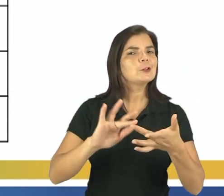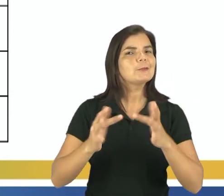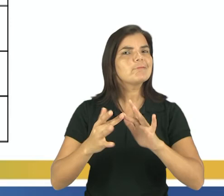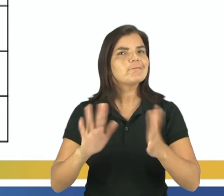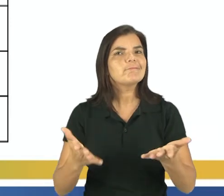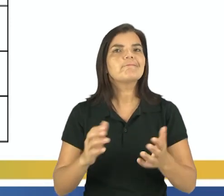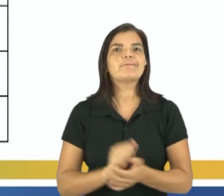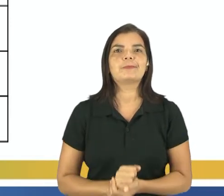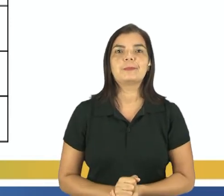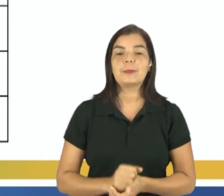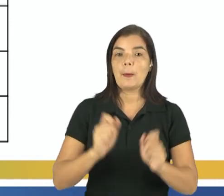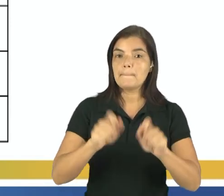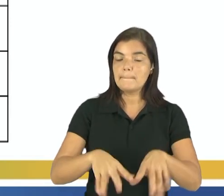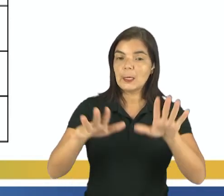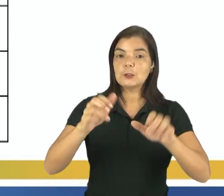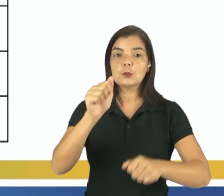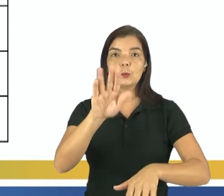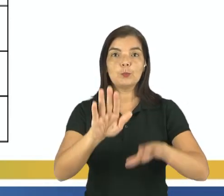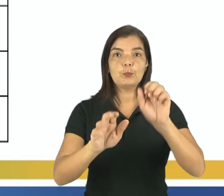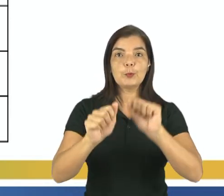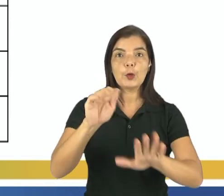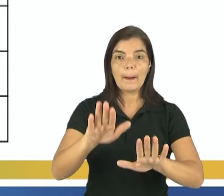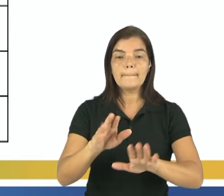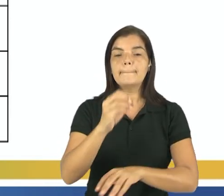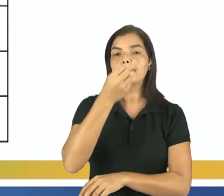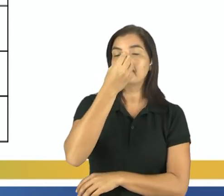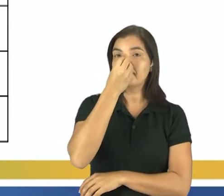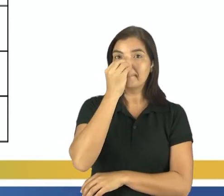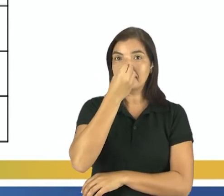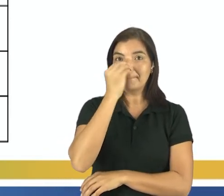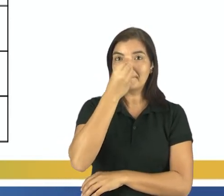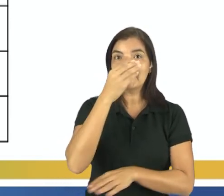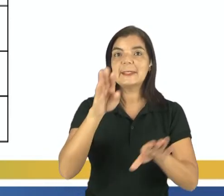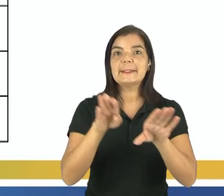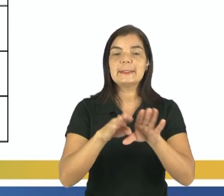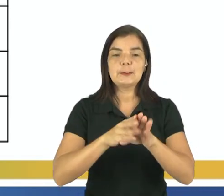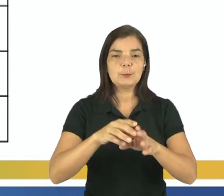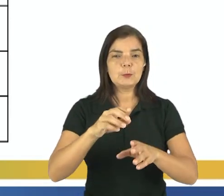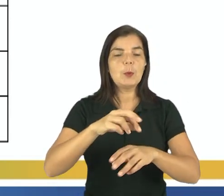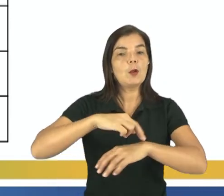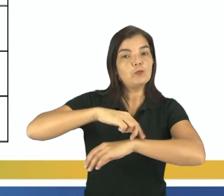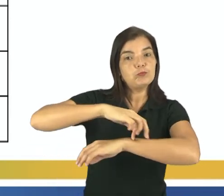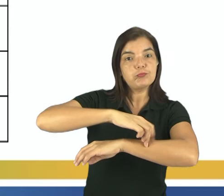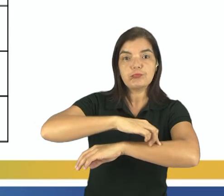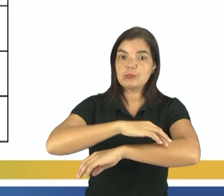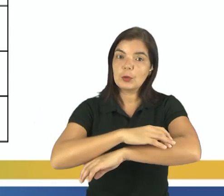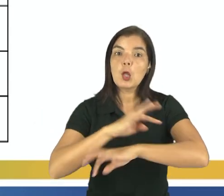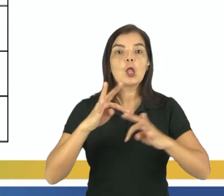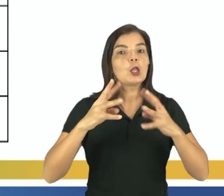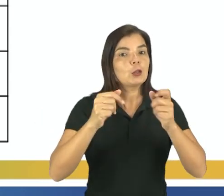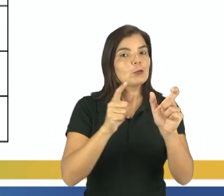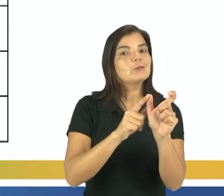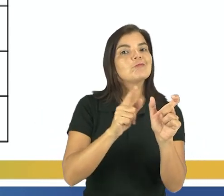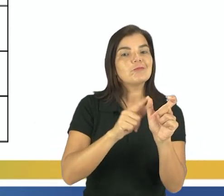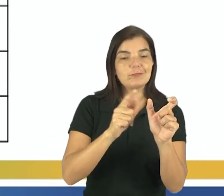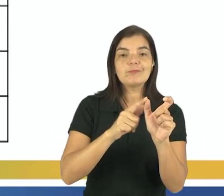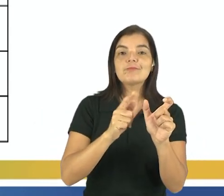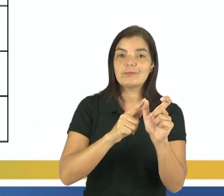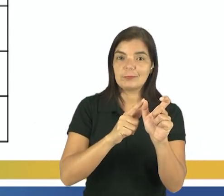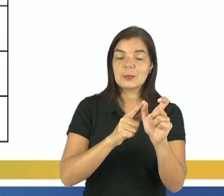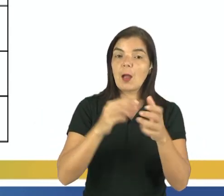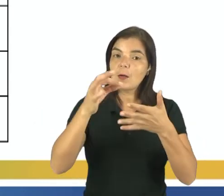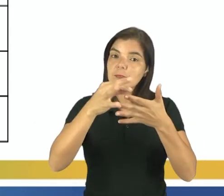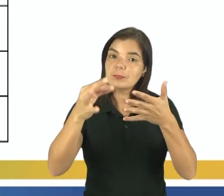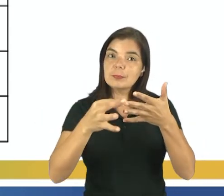associar? São elas: mágica, mímica, palhaçaria, malabarismo. Então, todas essas palavrinhas fazem menção